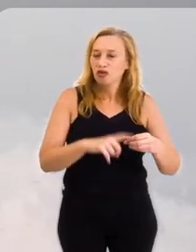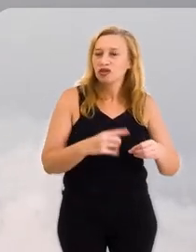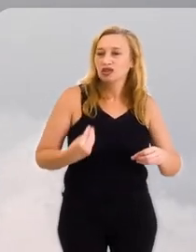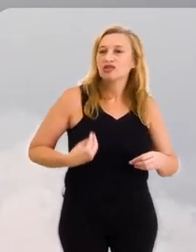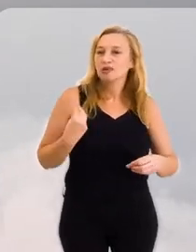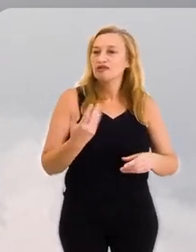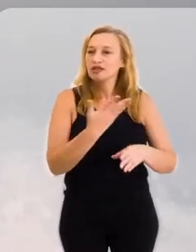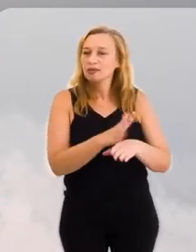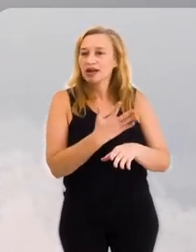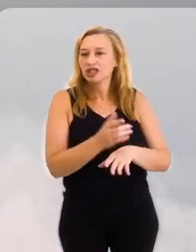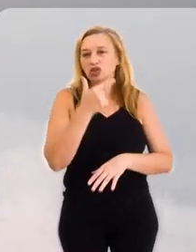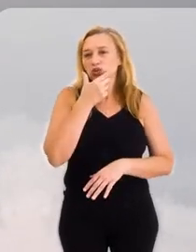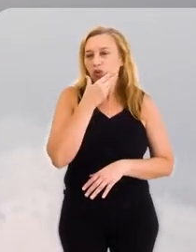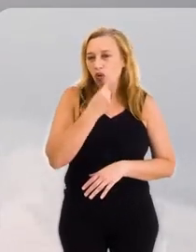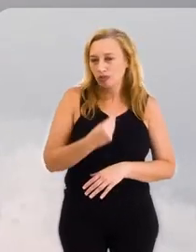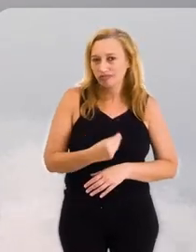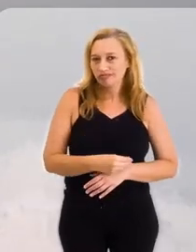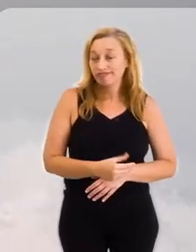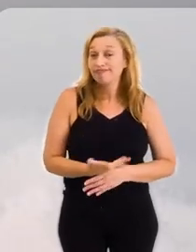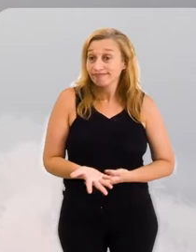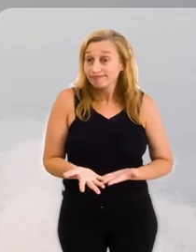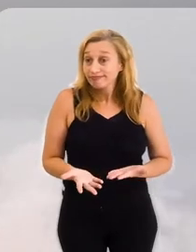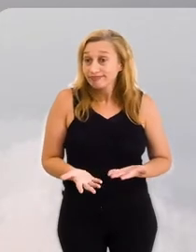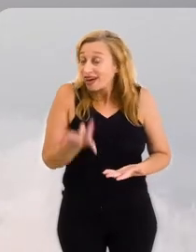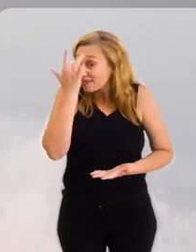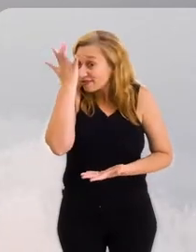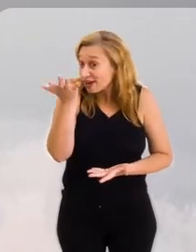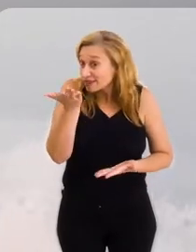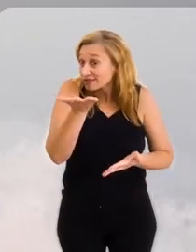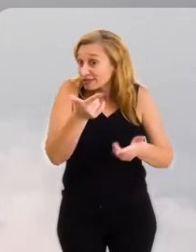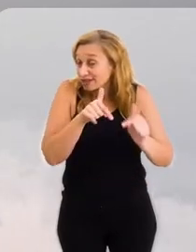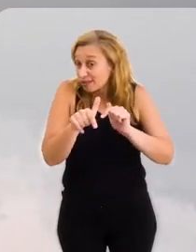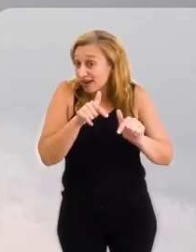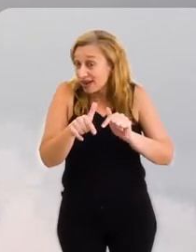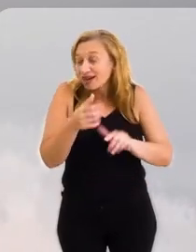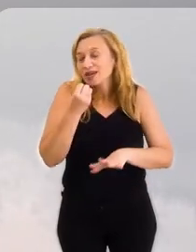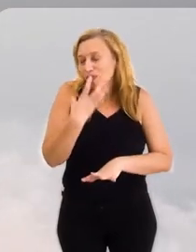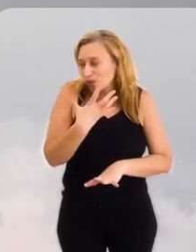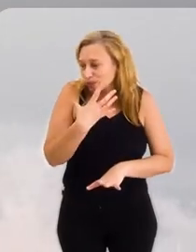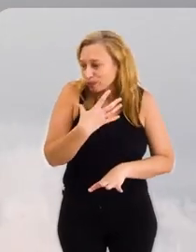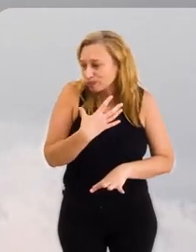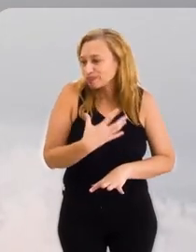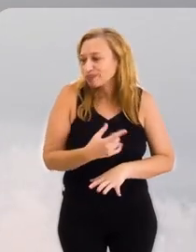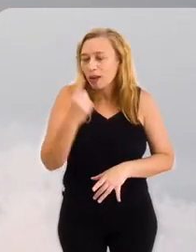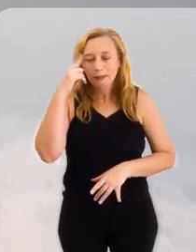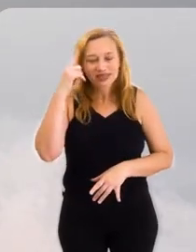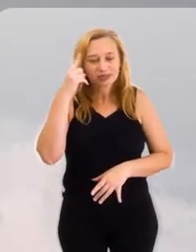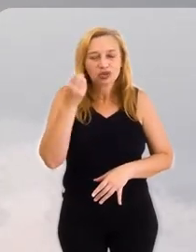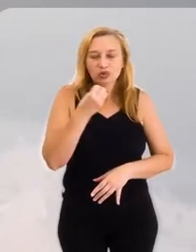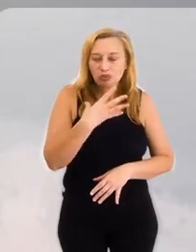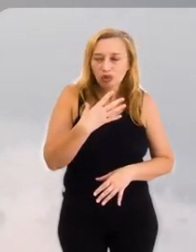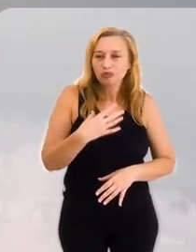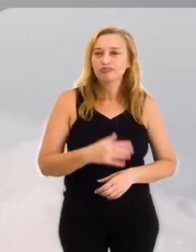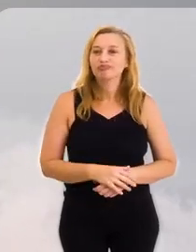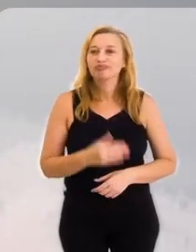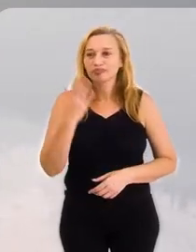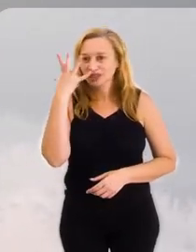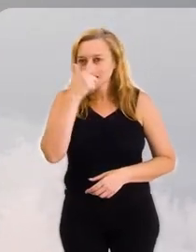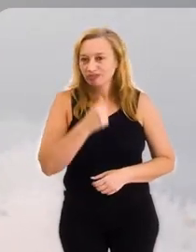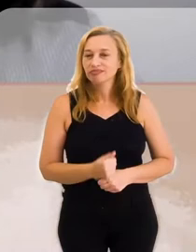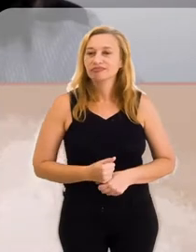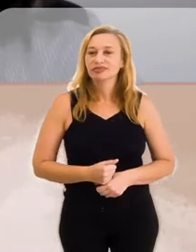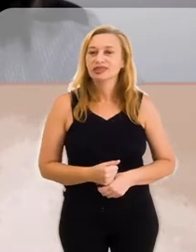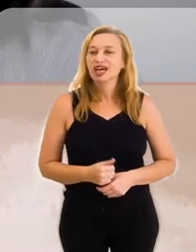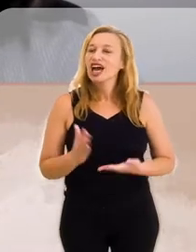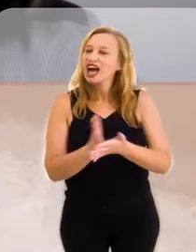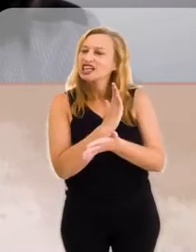é muito focado sobre a Vida Prática do então é muito fácil trabalhar com ele e muito bom pensamento construtivo e